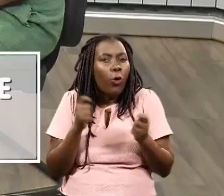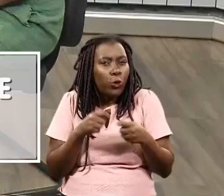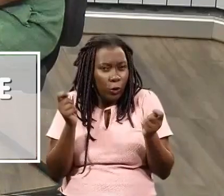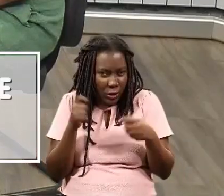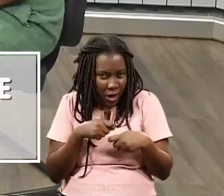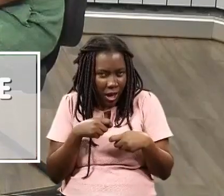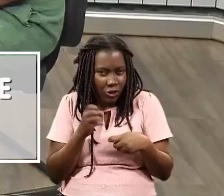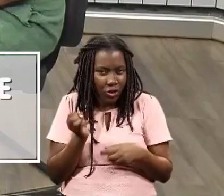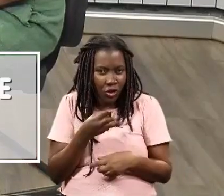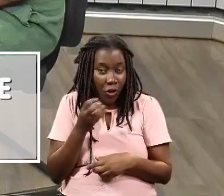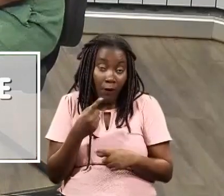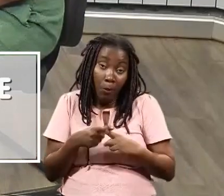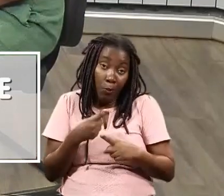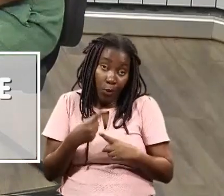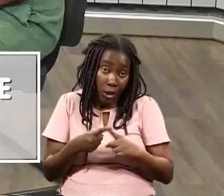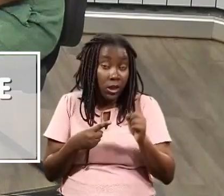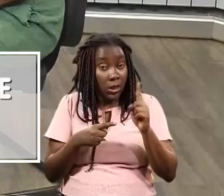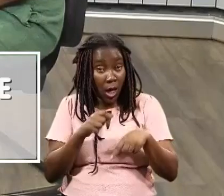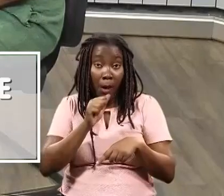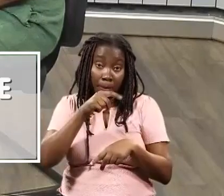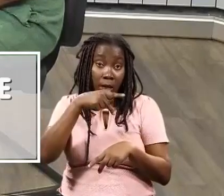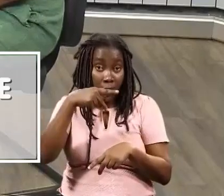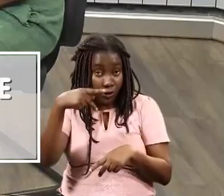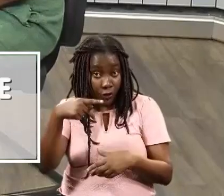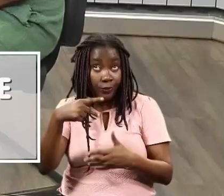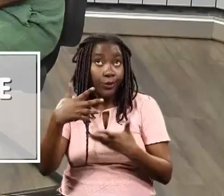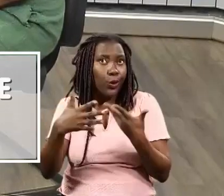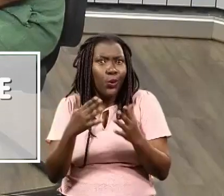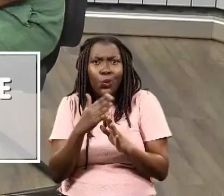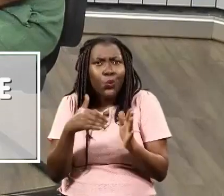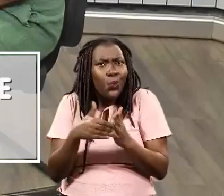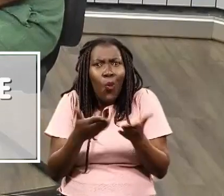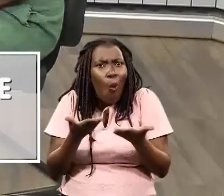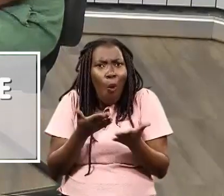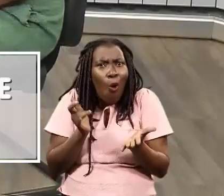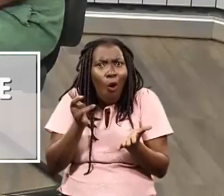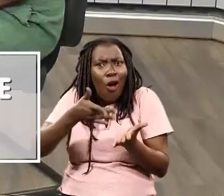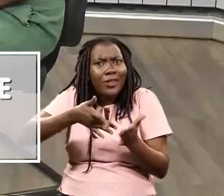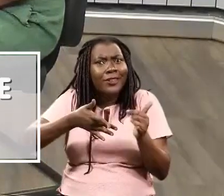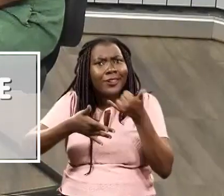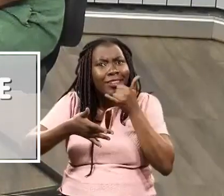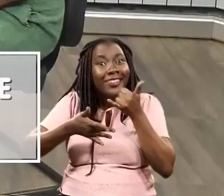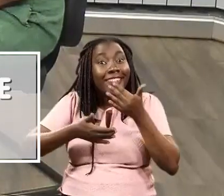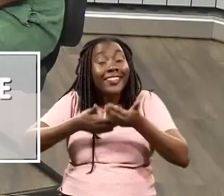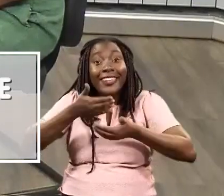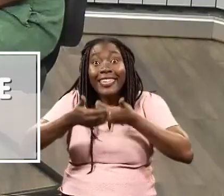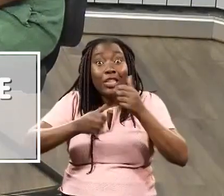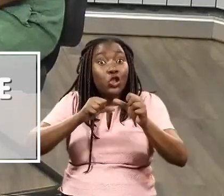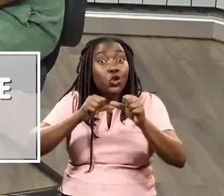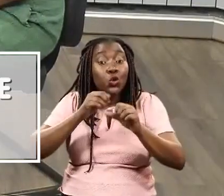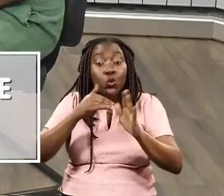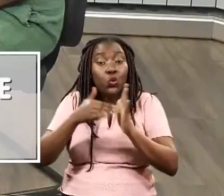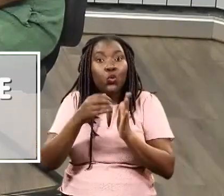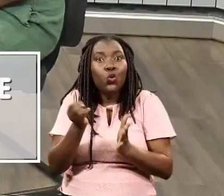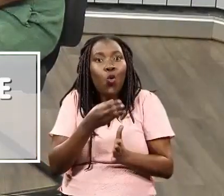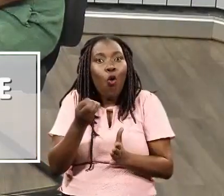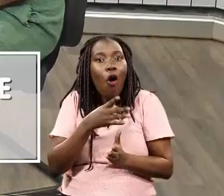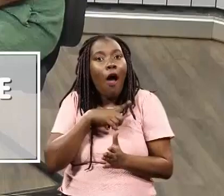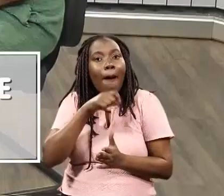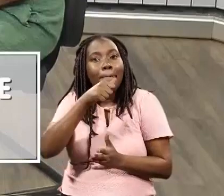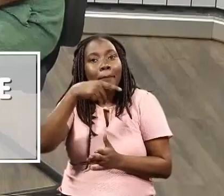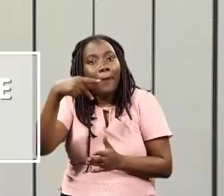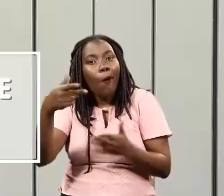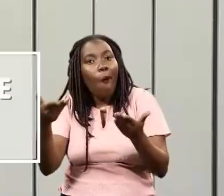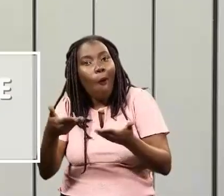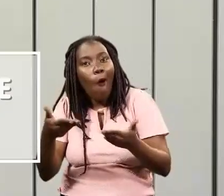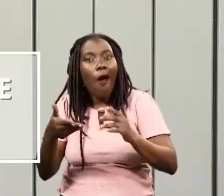oportunidades novas, porque são aplicativos, tudo hoje está no celular. Então, cada dia, e é tudo muito novo, porque tem um aplicativo hoje,